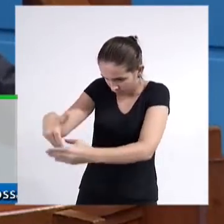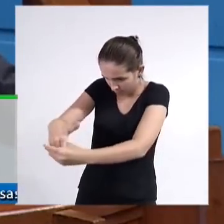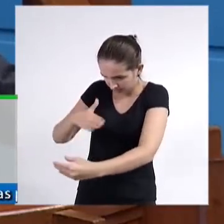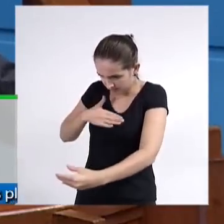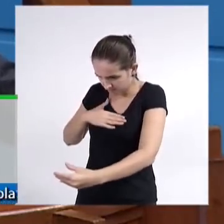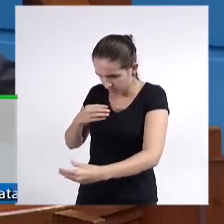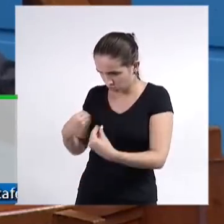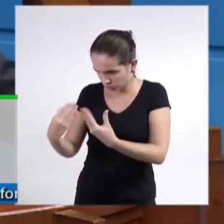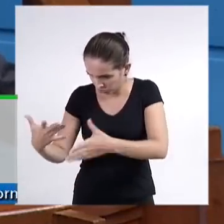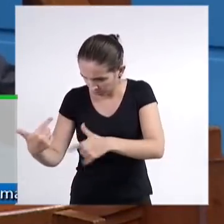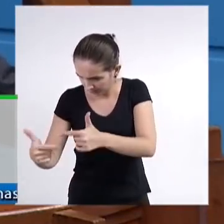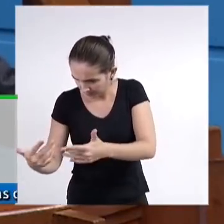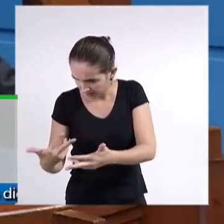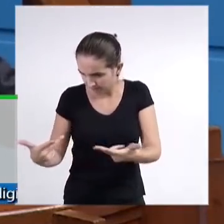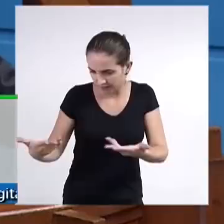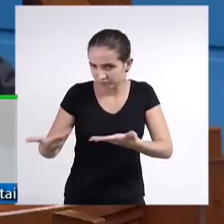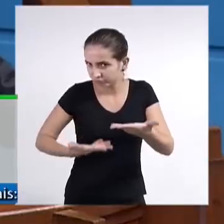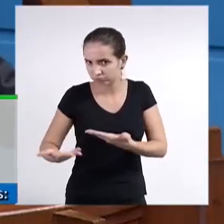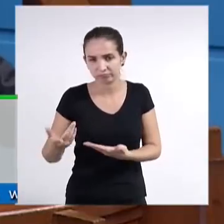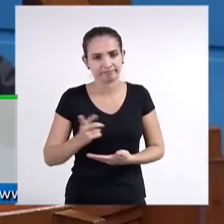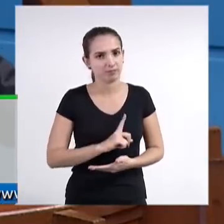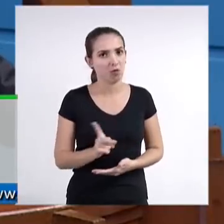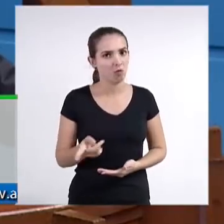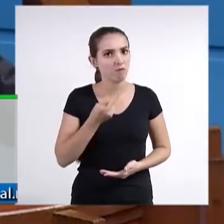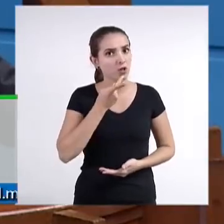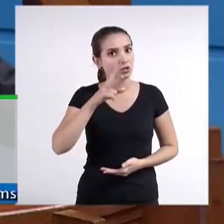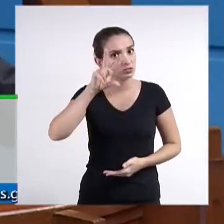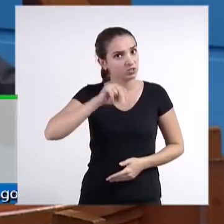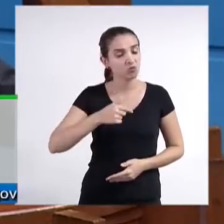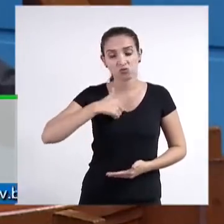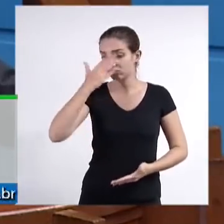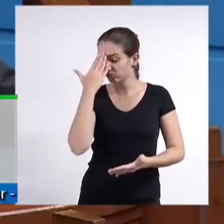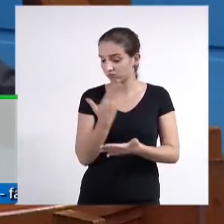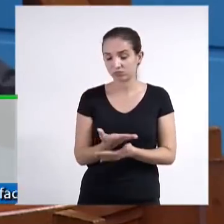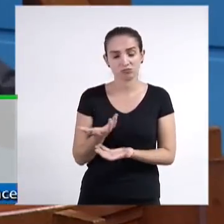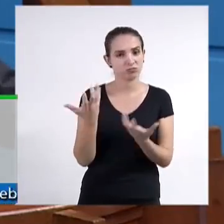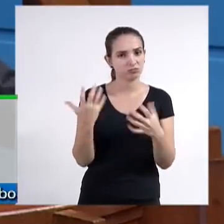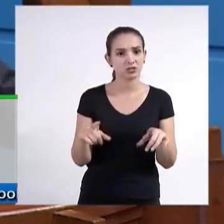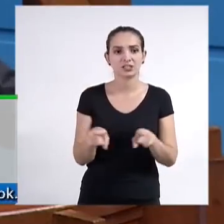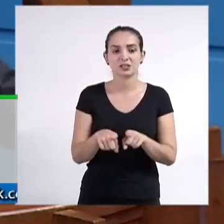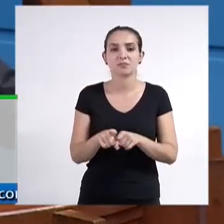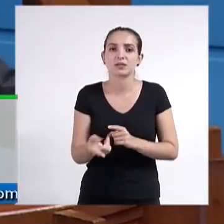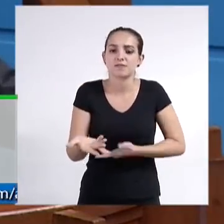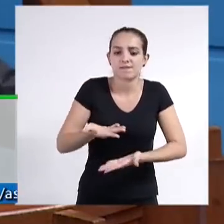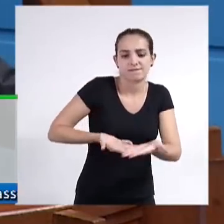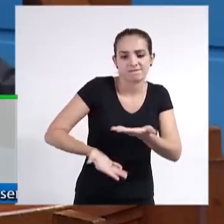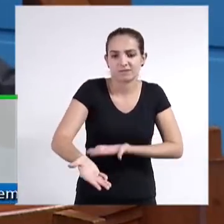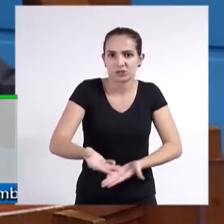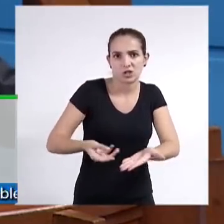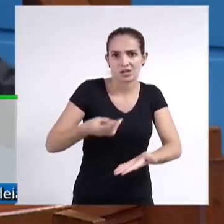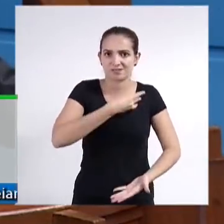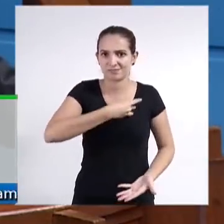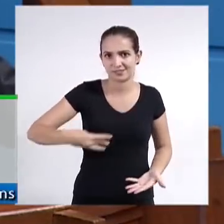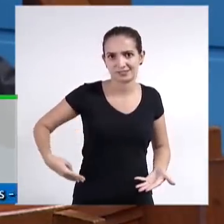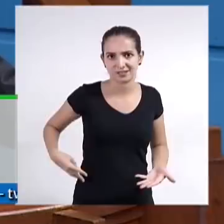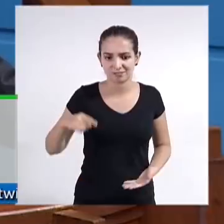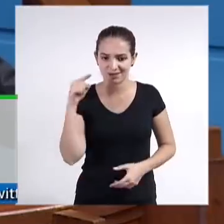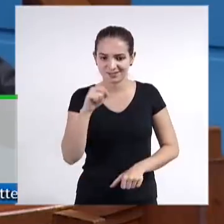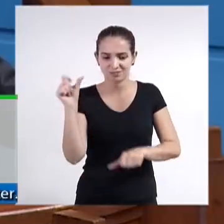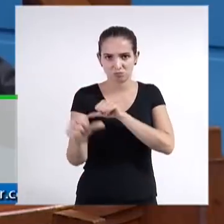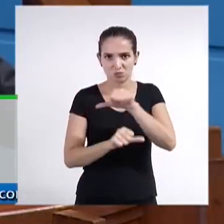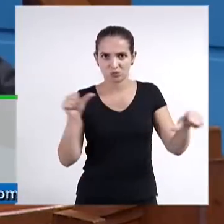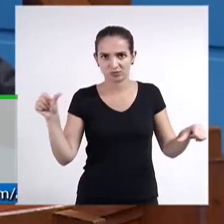discuta a possibilidade de aumentar ministério para que essa reforma seja aprovada. Que ela seja aprovada